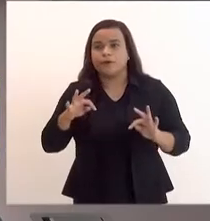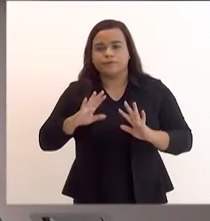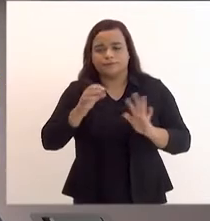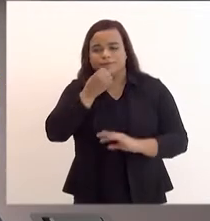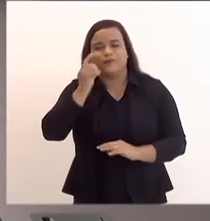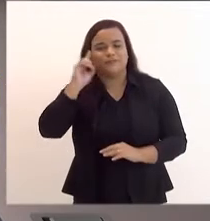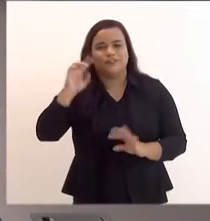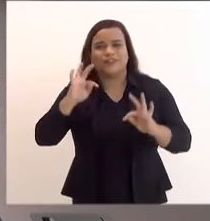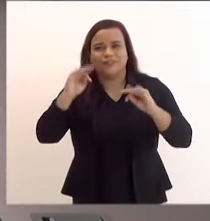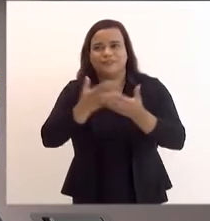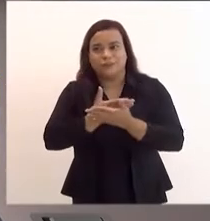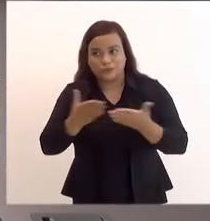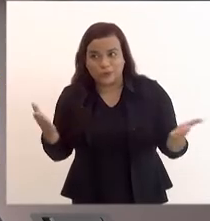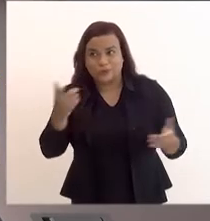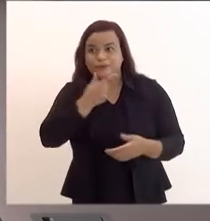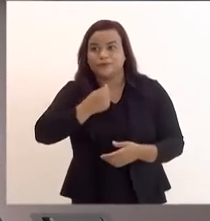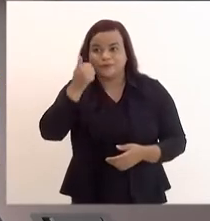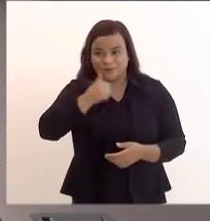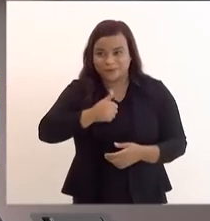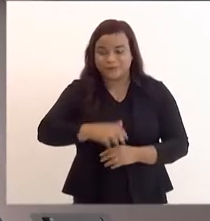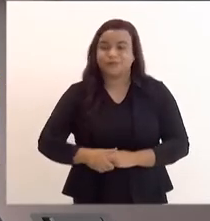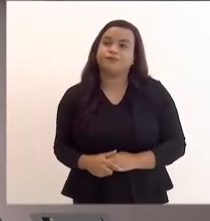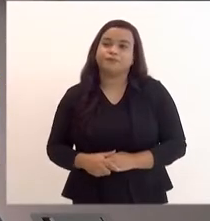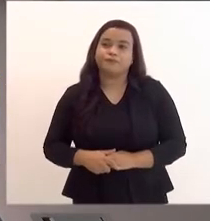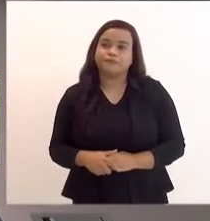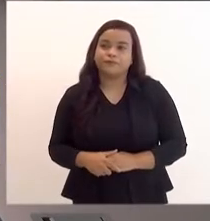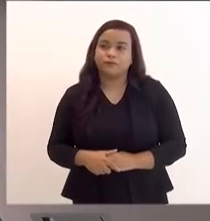dia a todas e a todas e a todos.